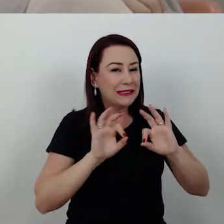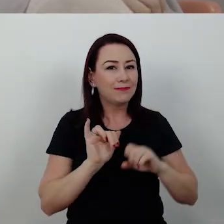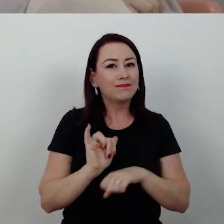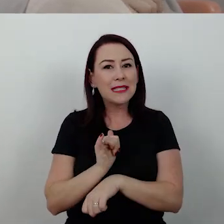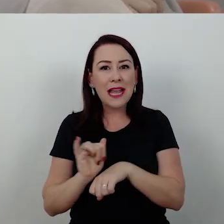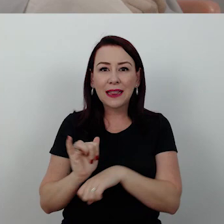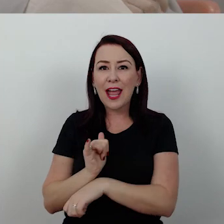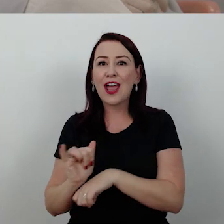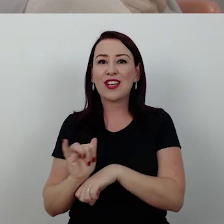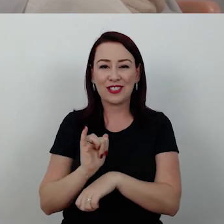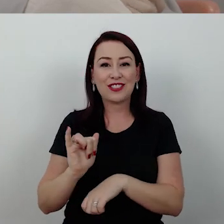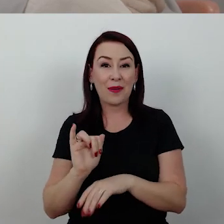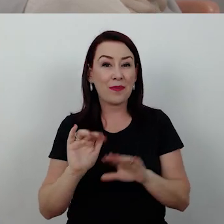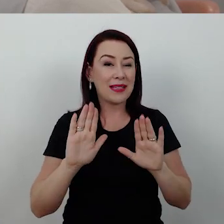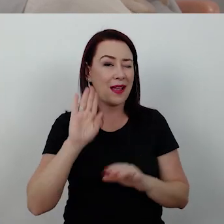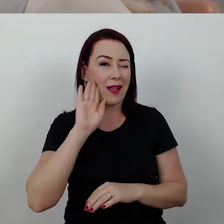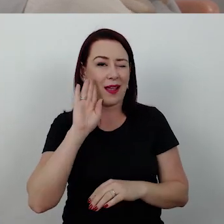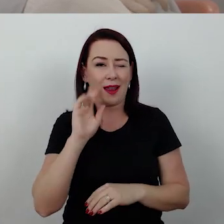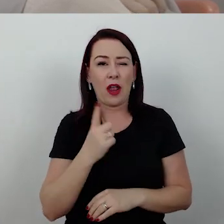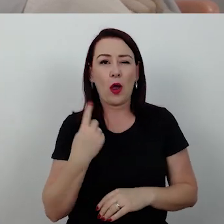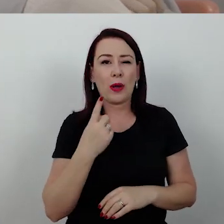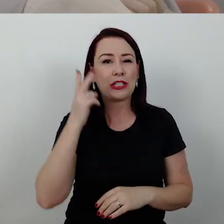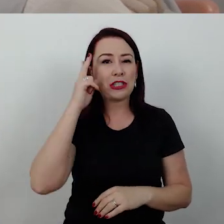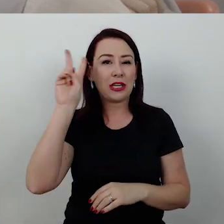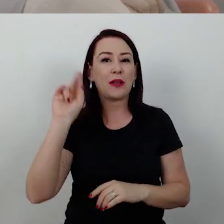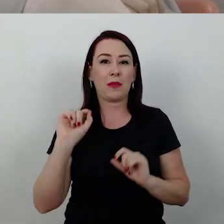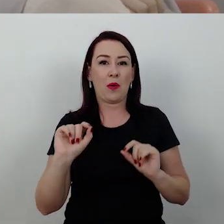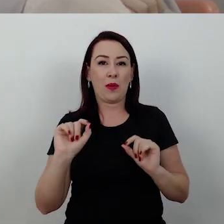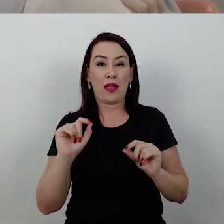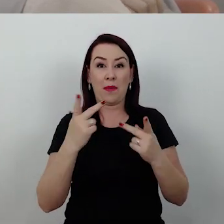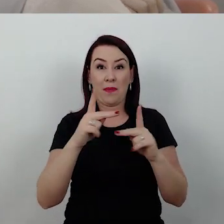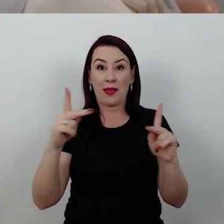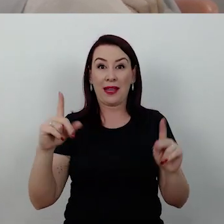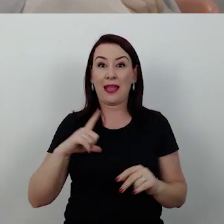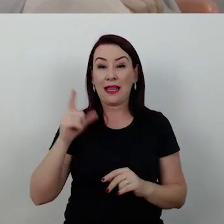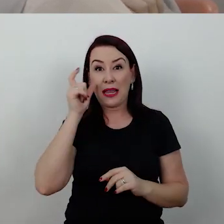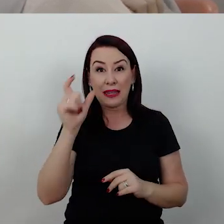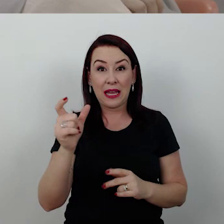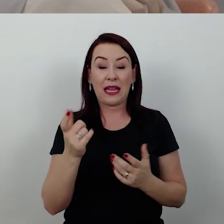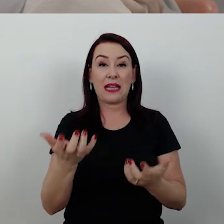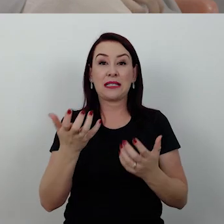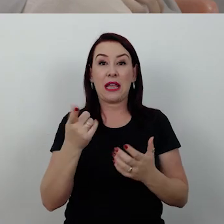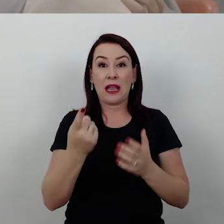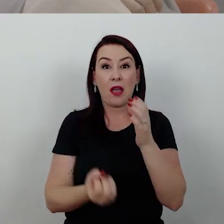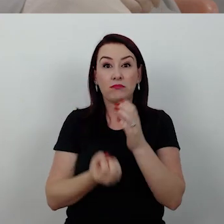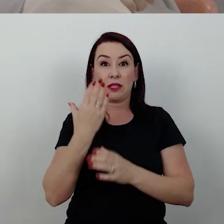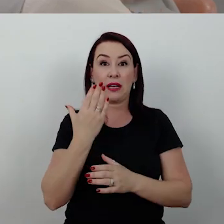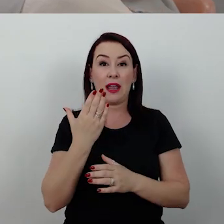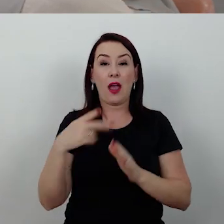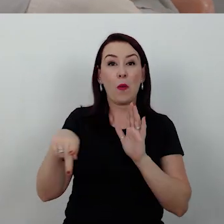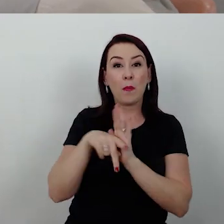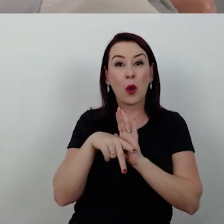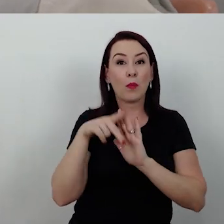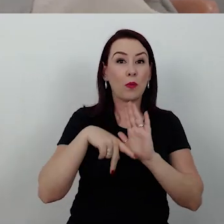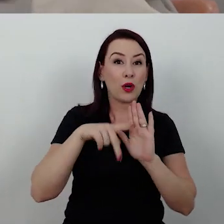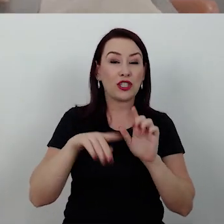estratégias. E aí eu acho que é interessante falar um pouco dessas estratégias, né, para quem tem interesse em implantar uma Film Commission ou criar algum departamento,